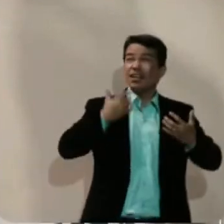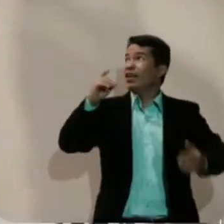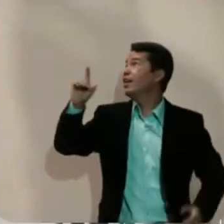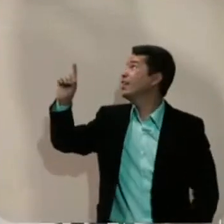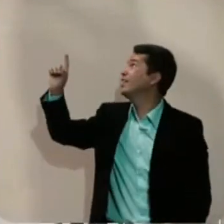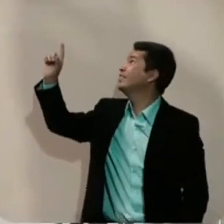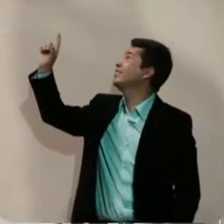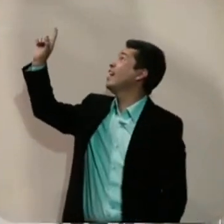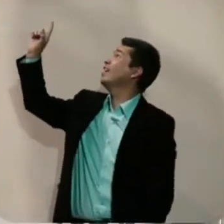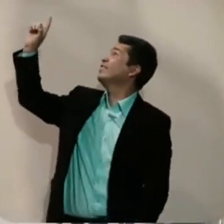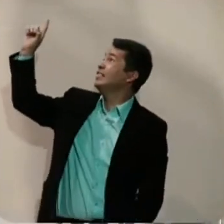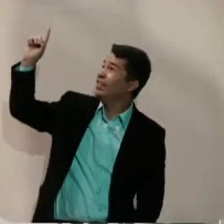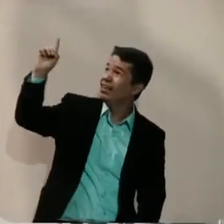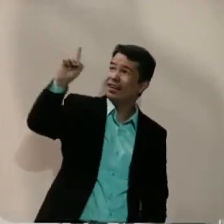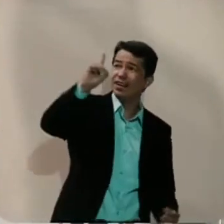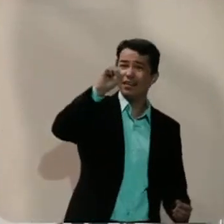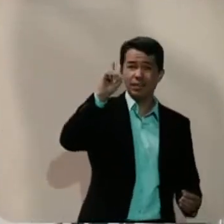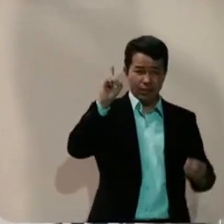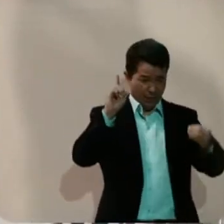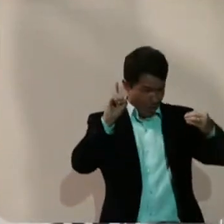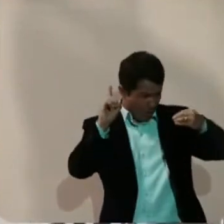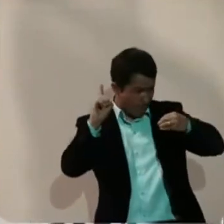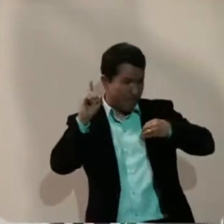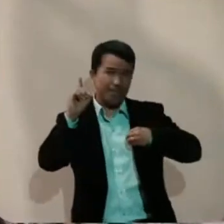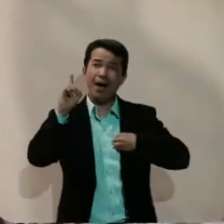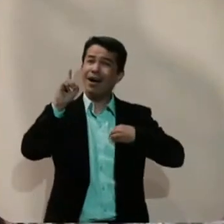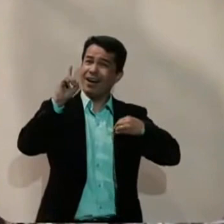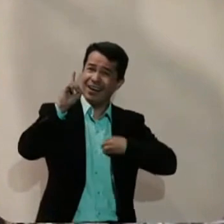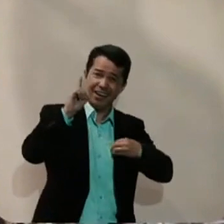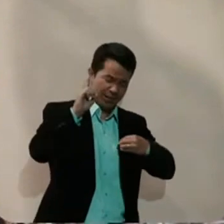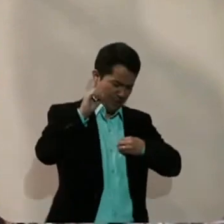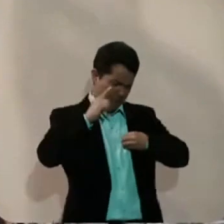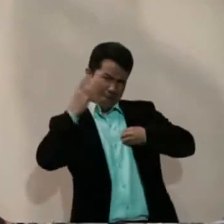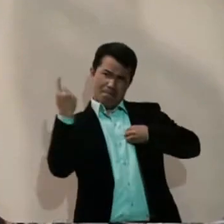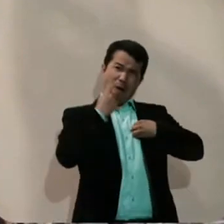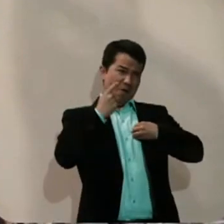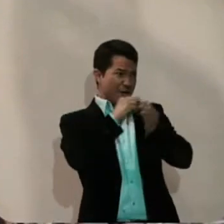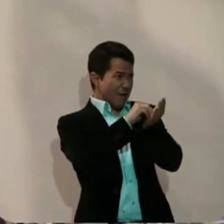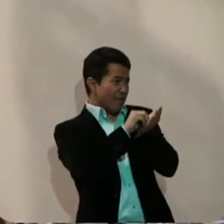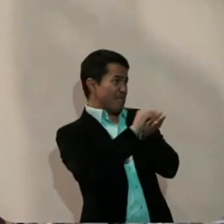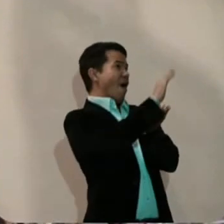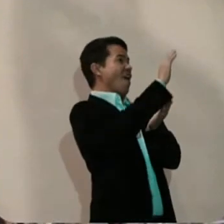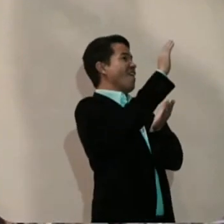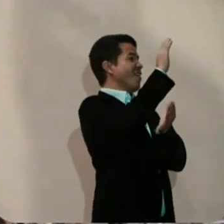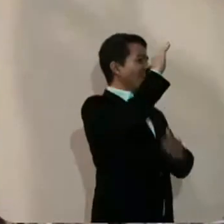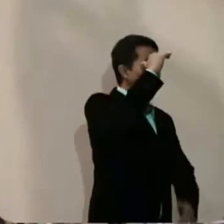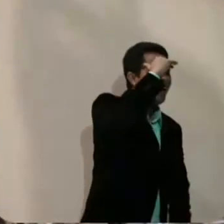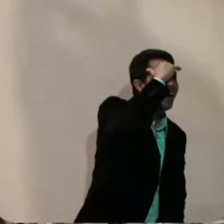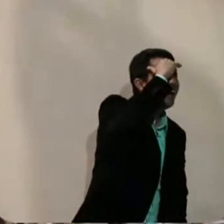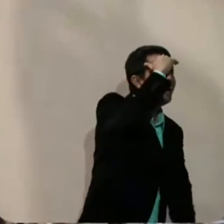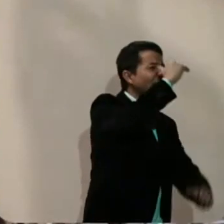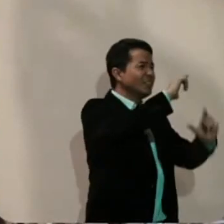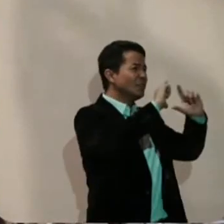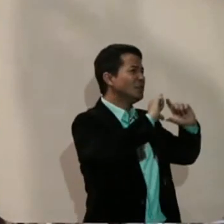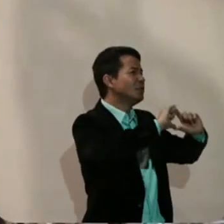Traz luz para as sombras, escala montanhas pra me encontrar.